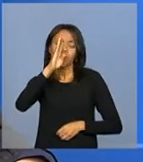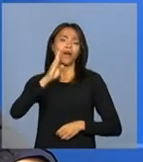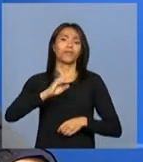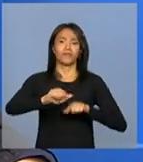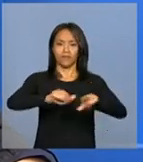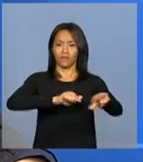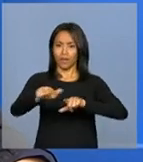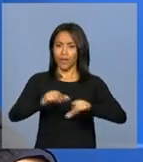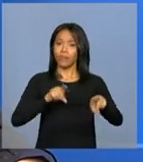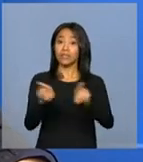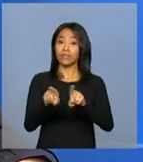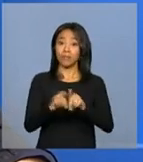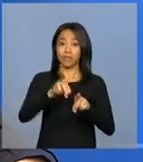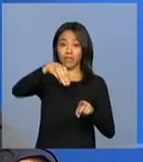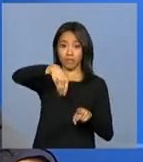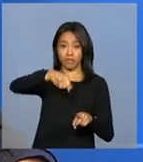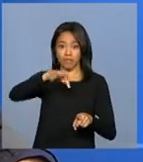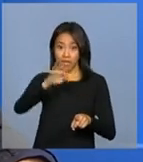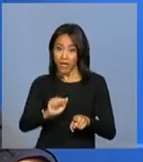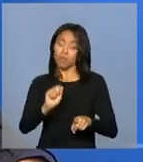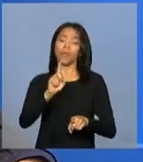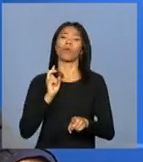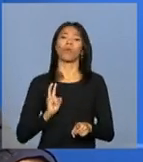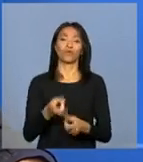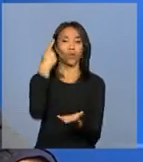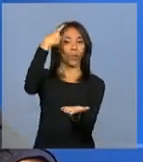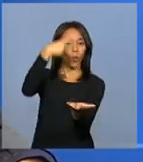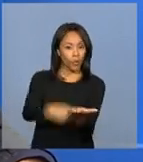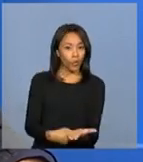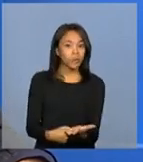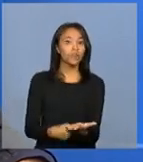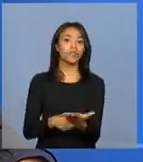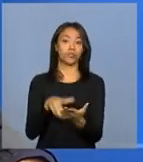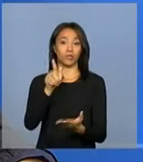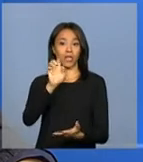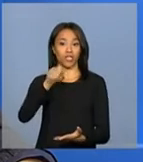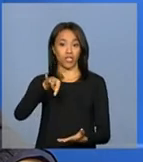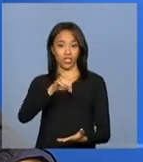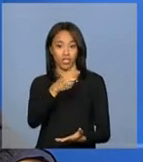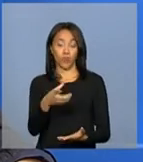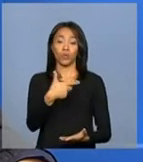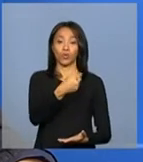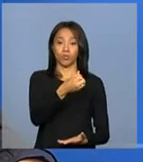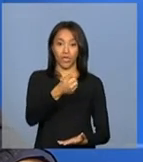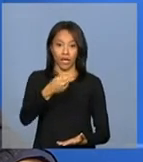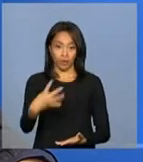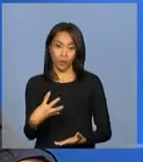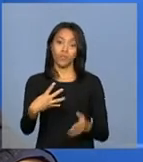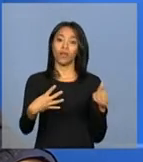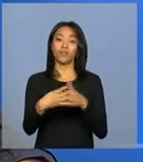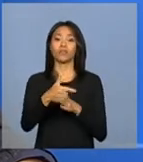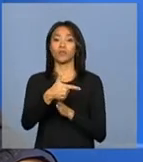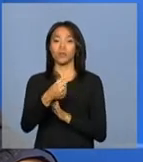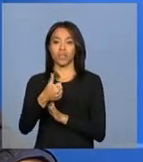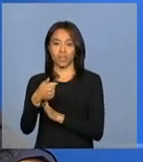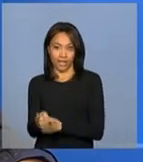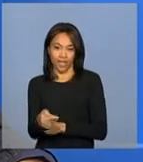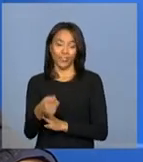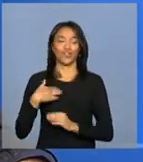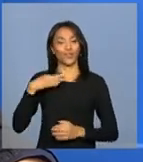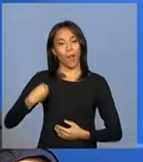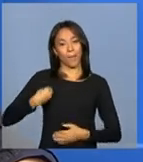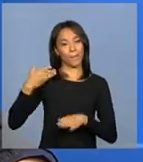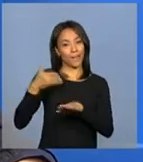para pactuação para gestão Municipal 2014/2017 com a participação da diretora